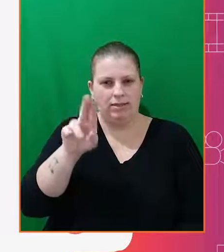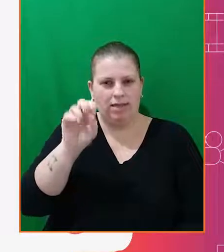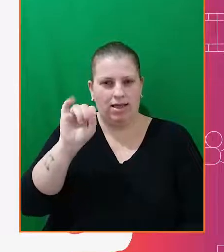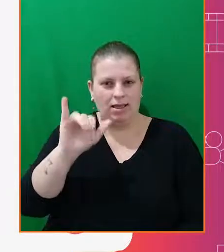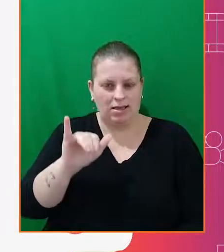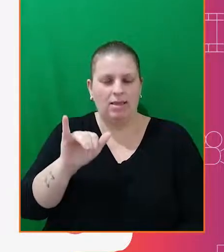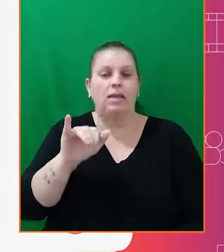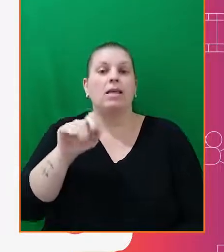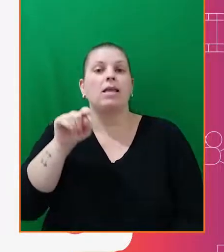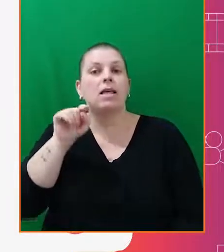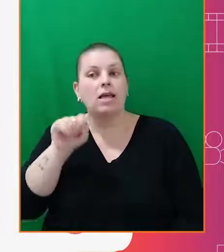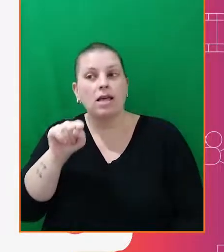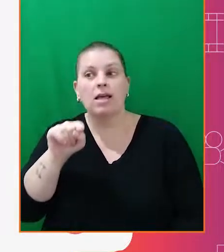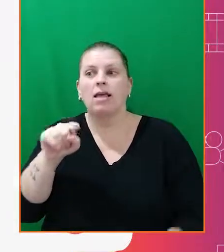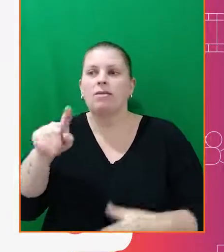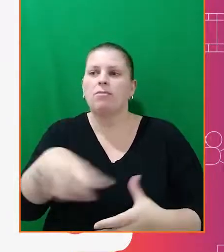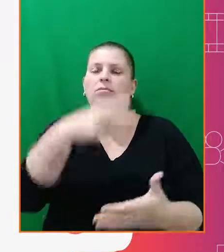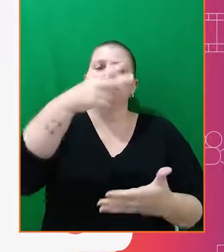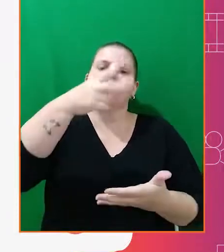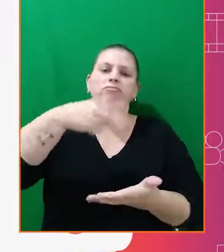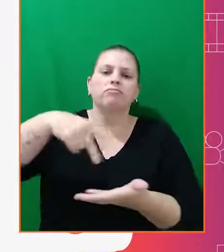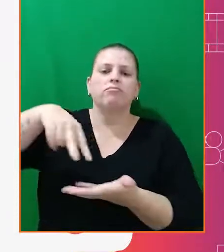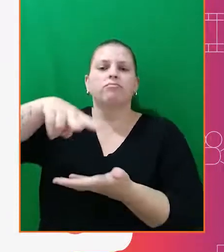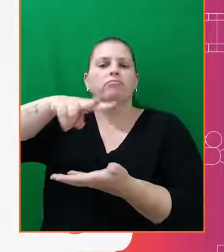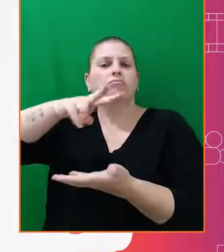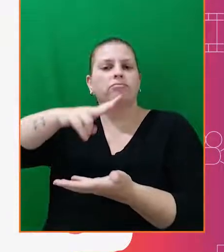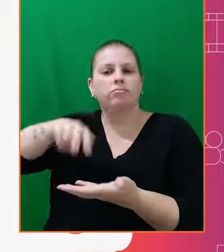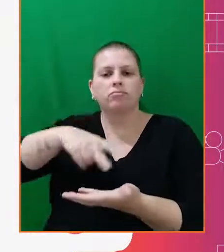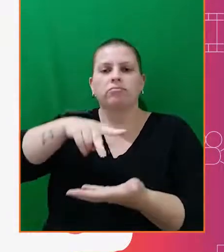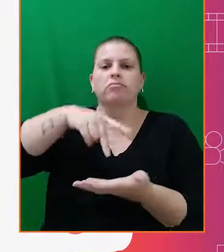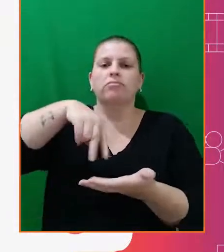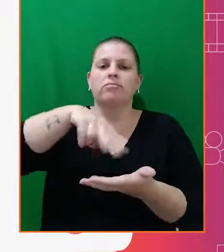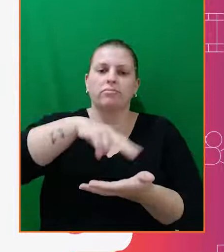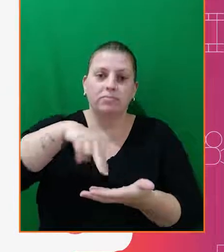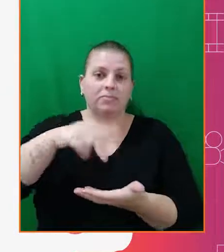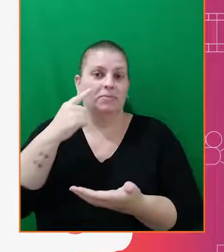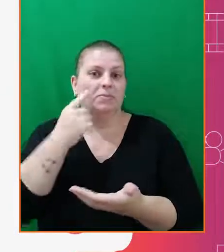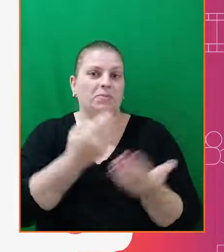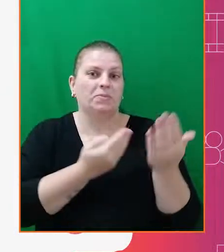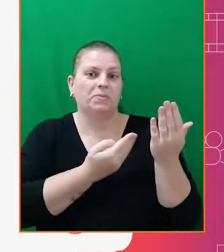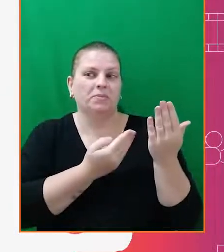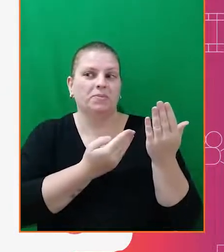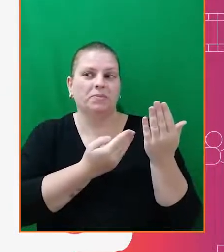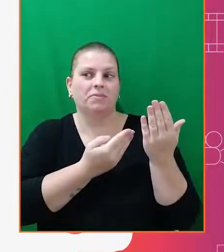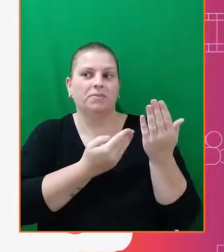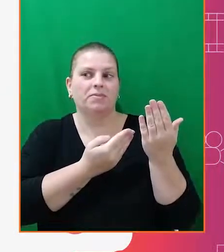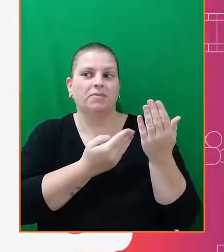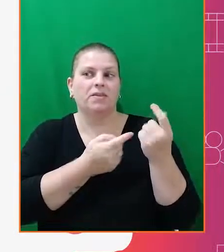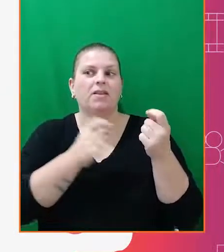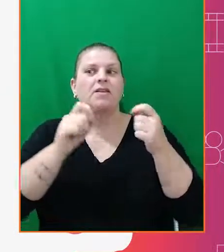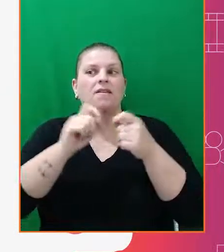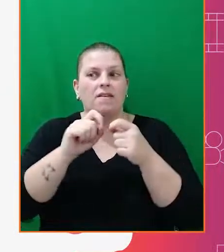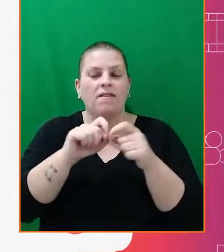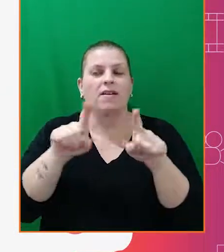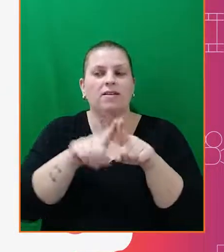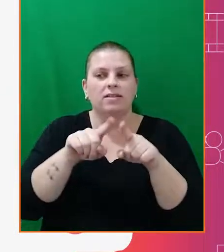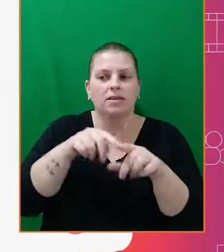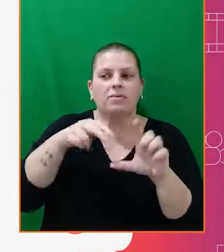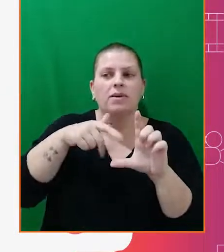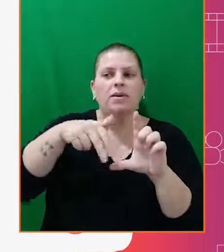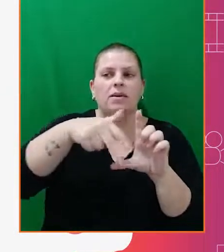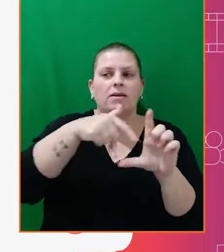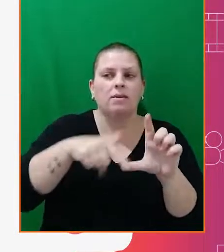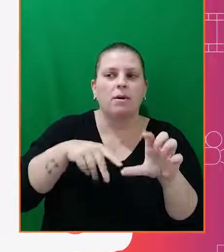Neve e os Sete Anões, para criar esses movimentos de dança que a gente vê agora na tela. E também otimizando alguns processos de